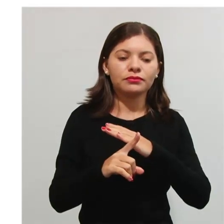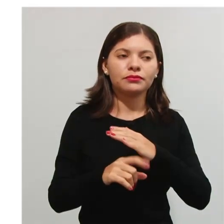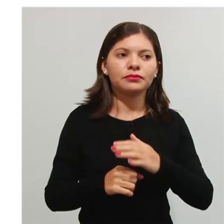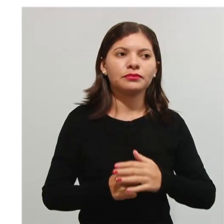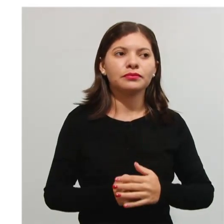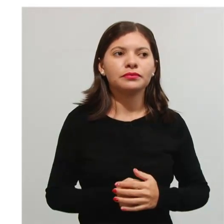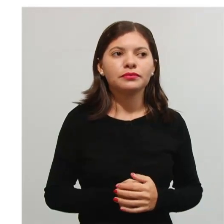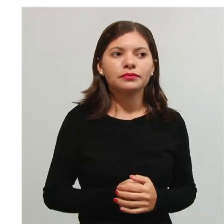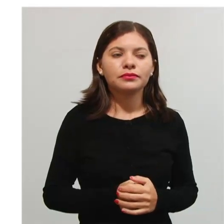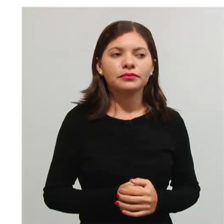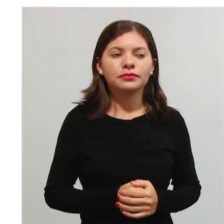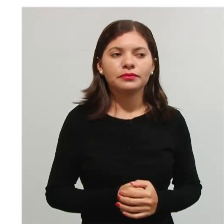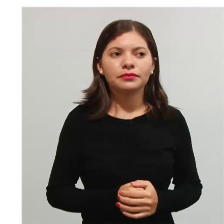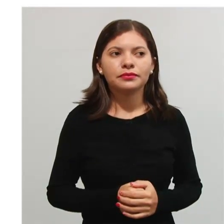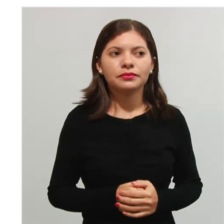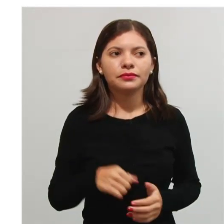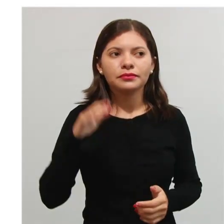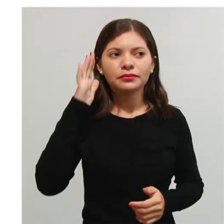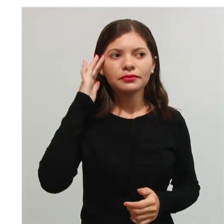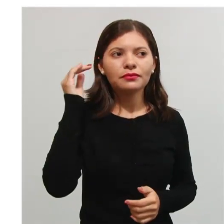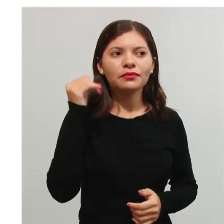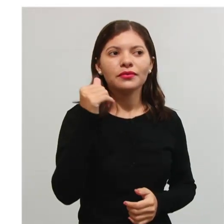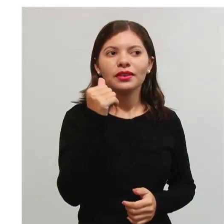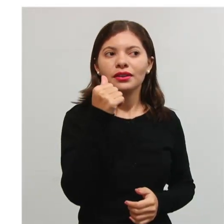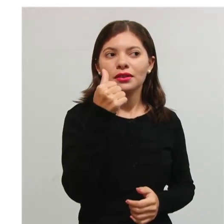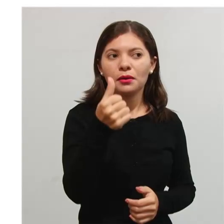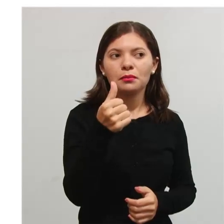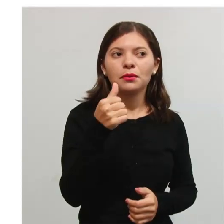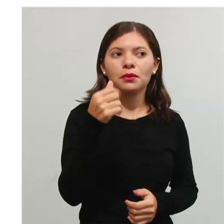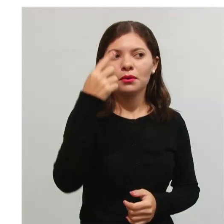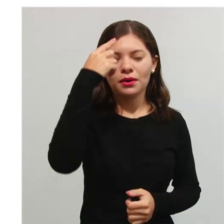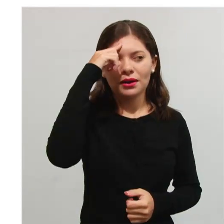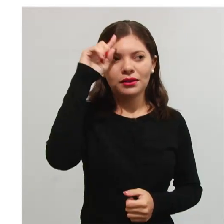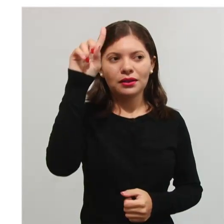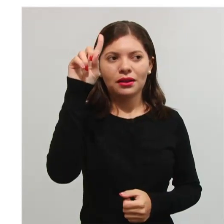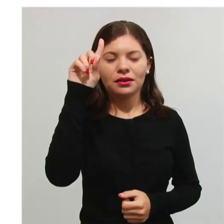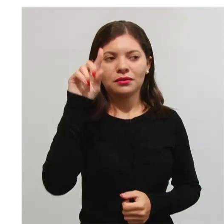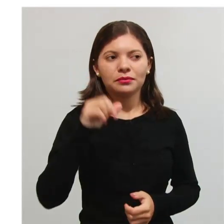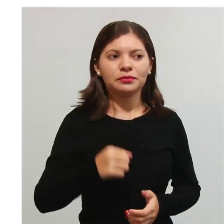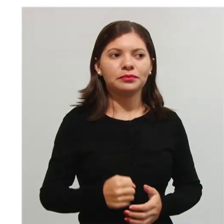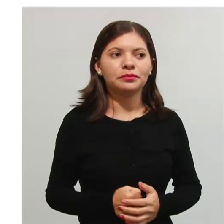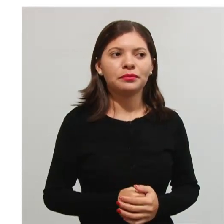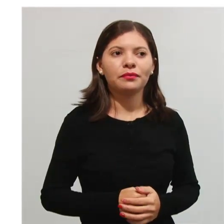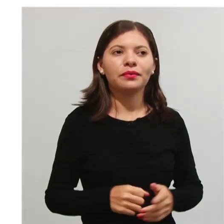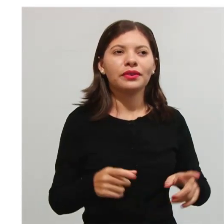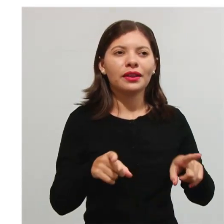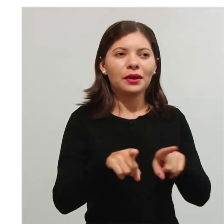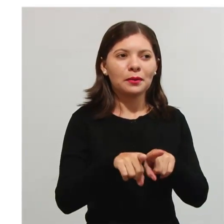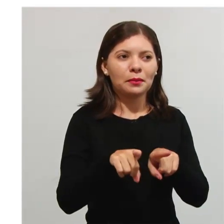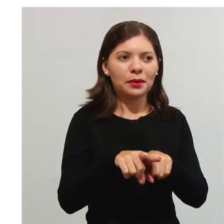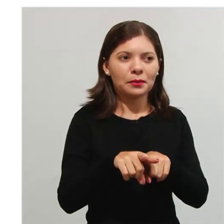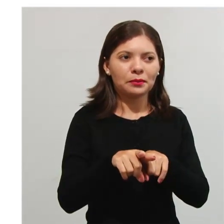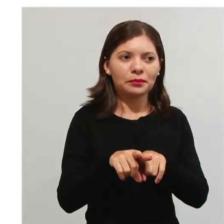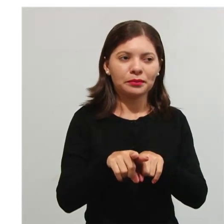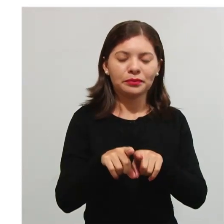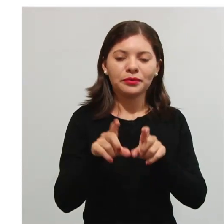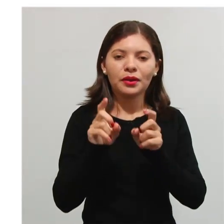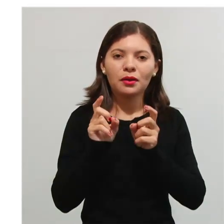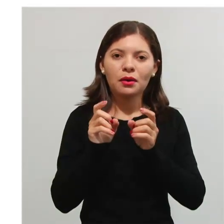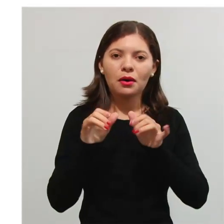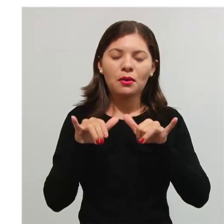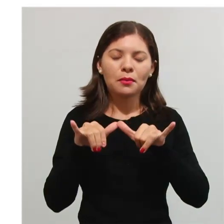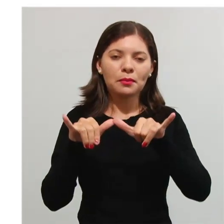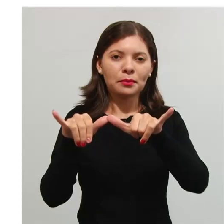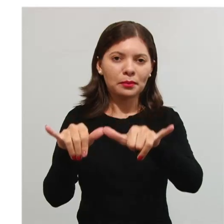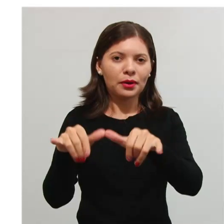muito importante para saber se é vantajoso aí ter a sua ideia ou não. Outra coisa, o mercado está em